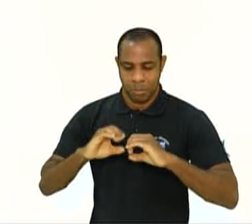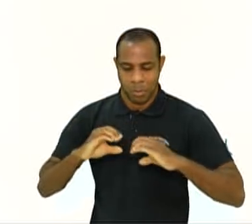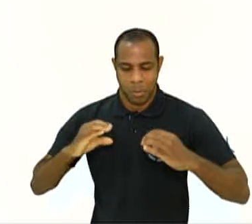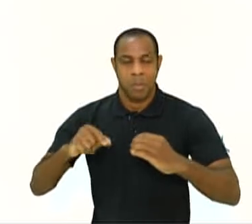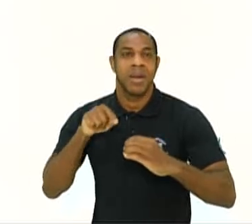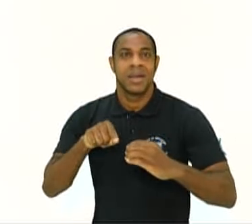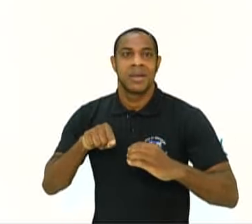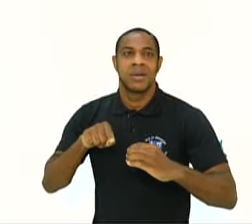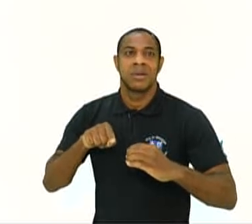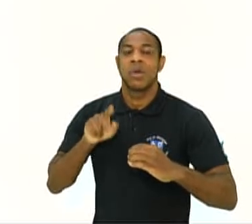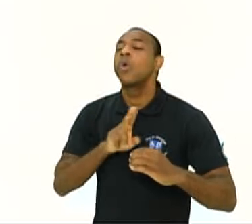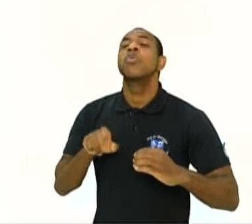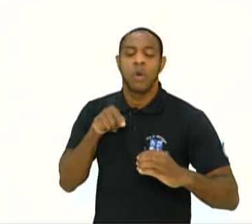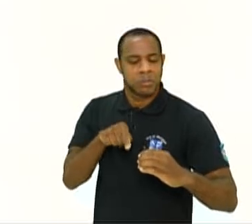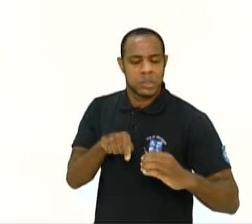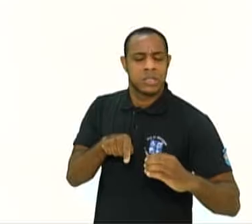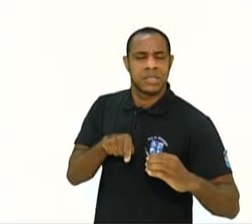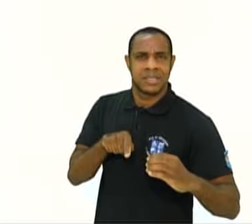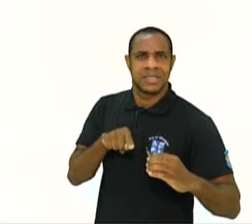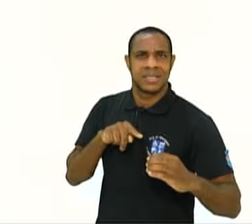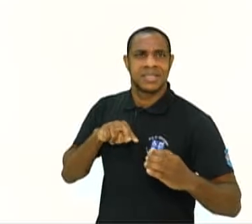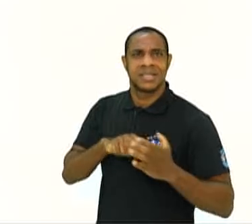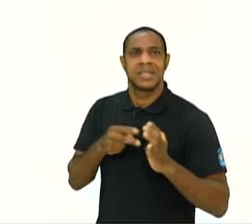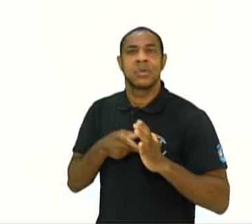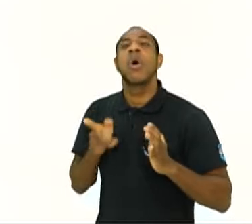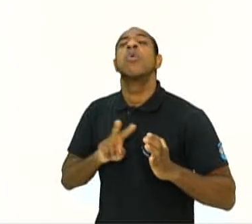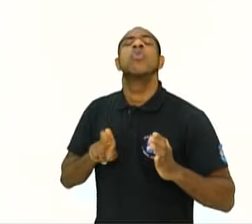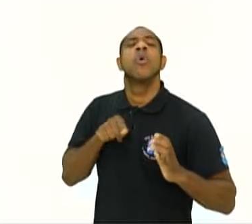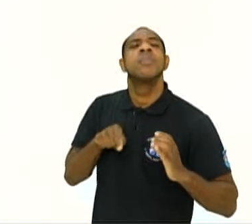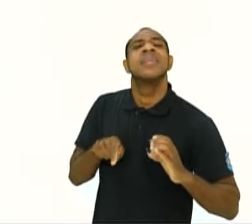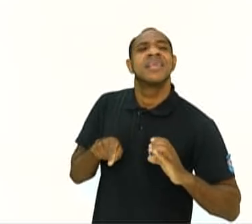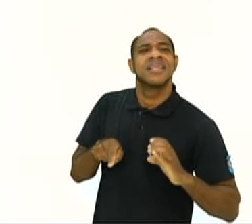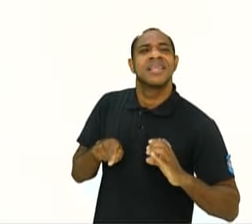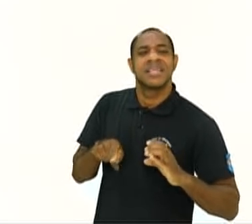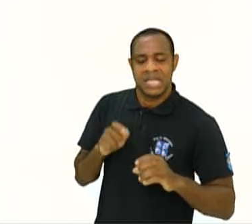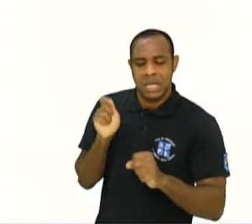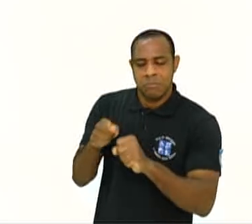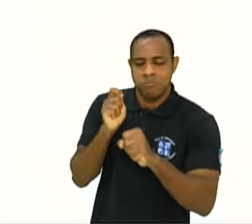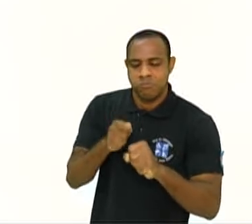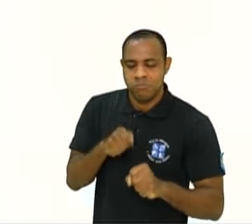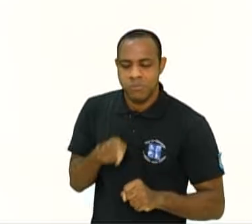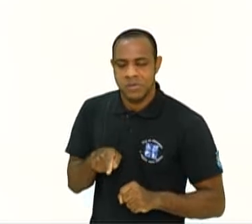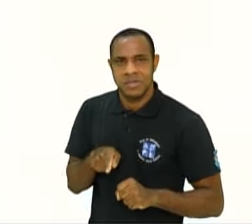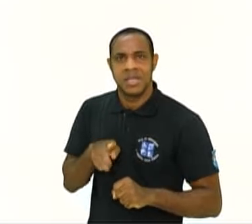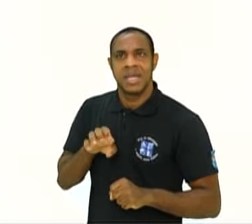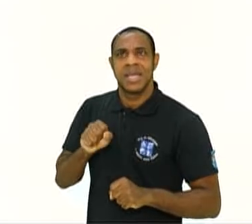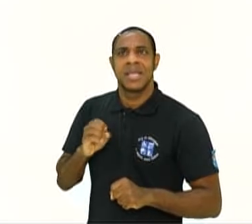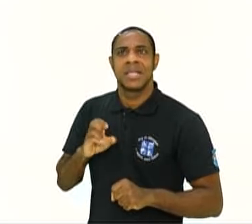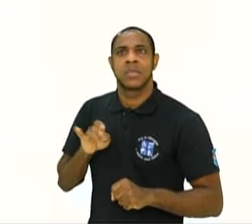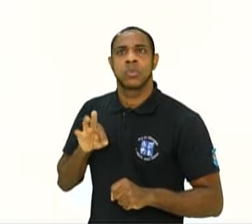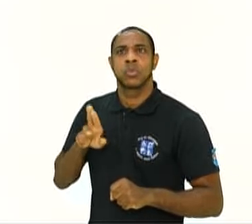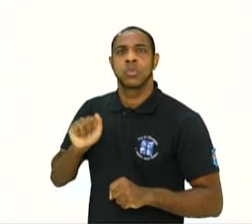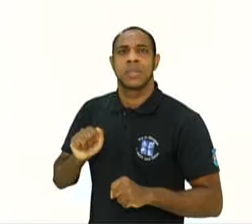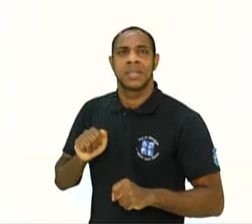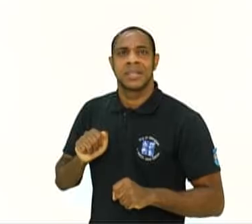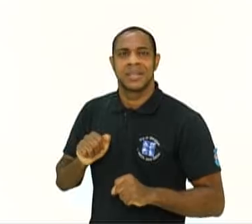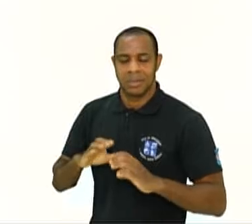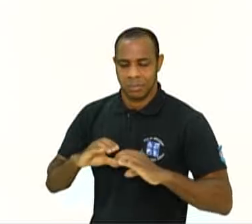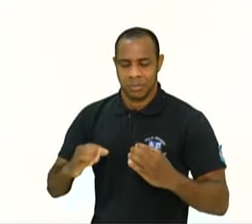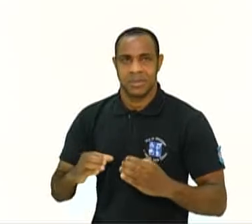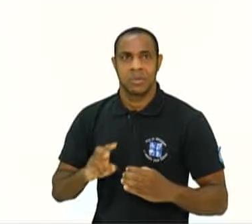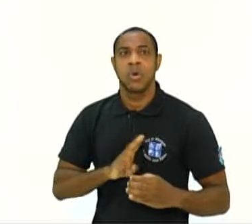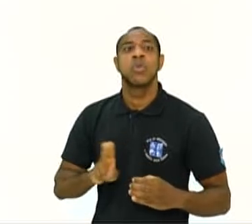no Halloween, né? Então, qual é o nome dessa escultura ali feita na abóbora?